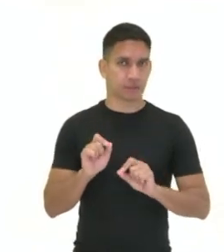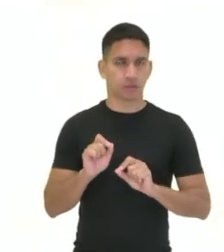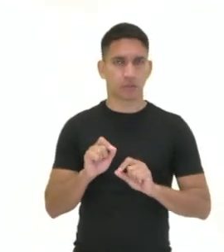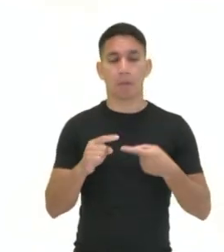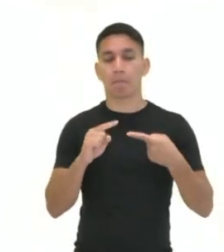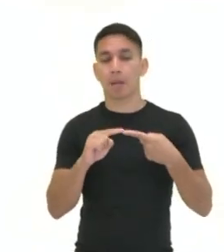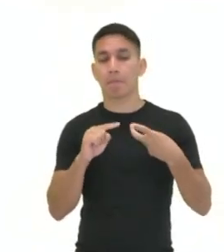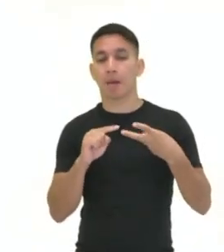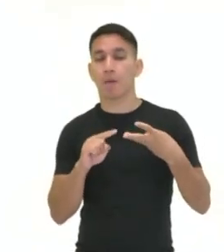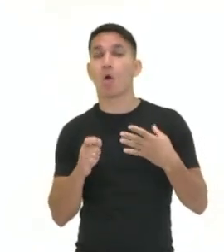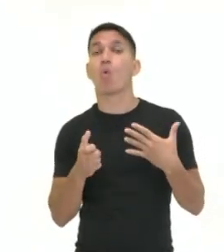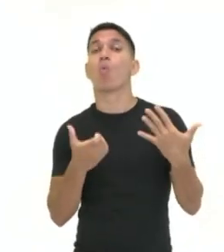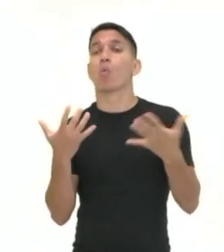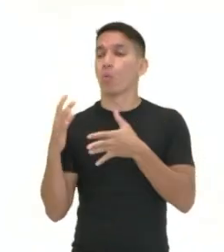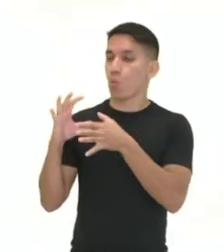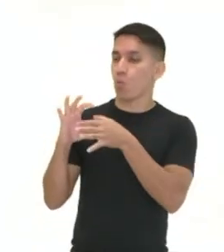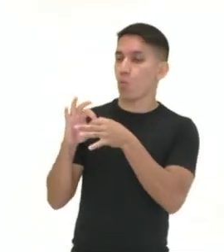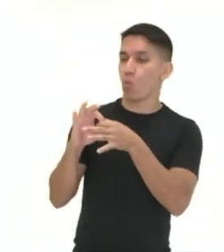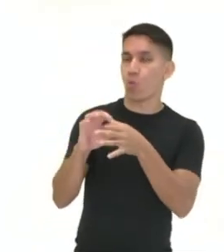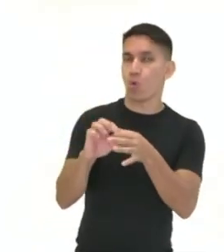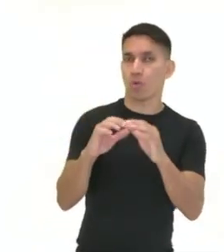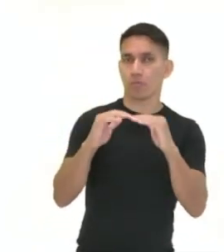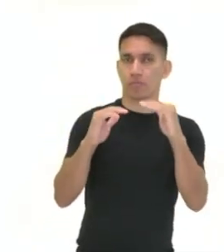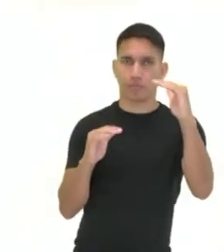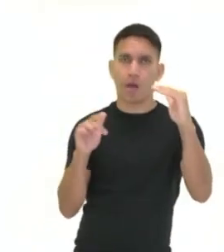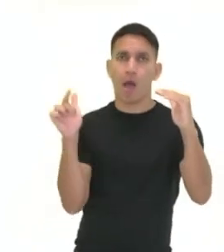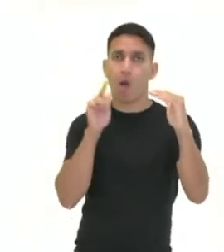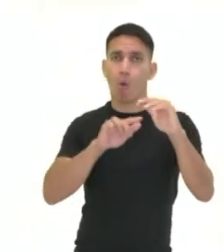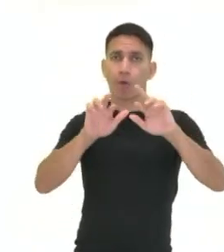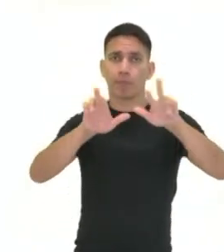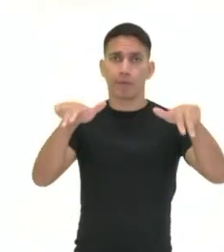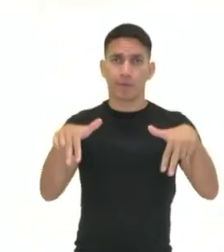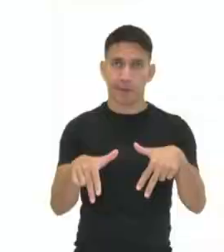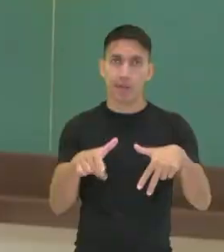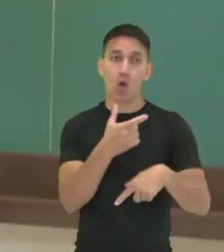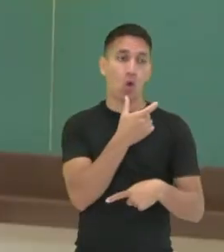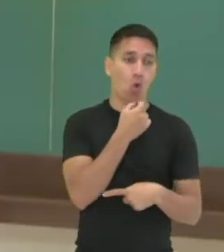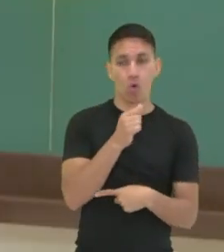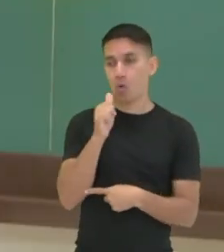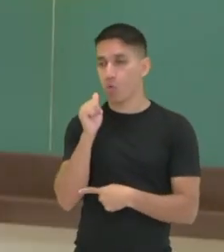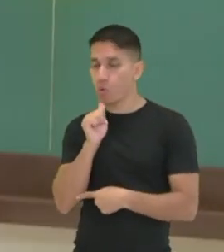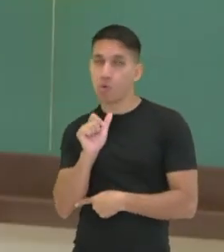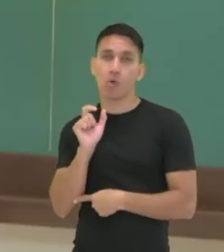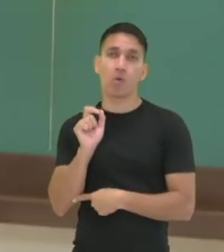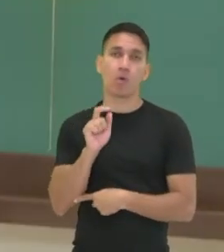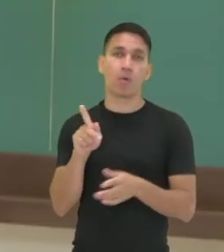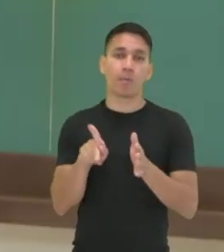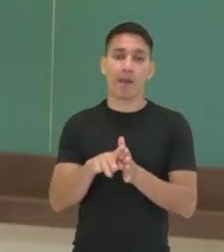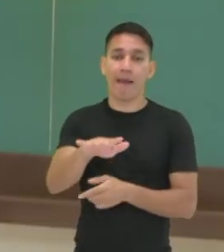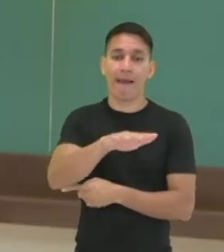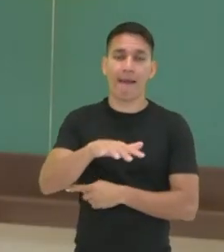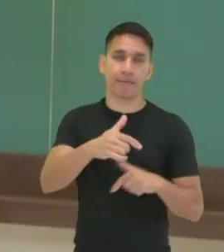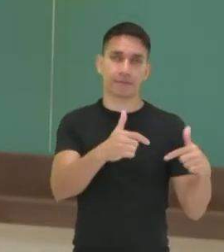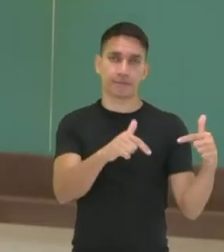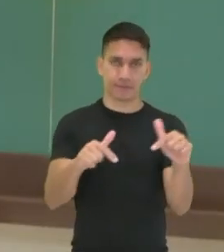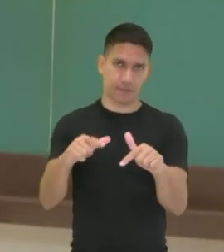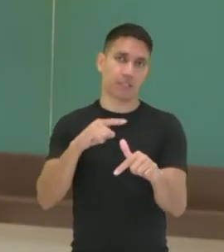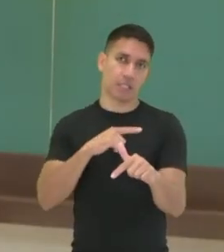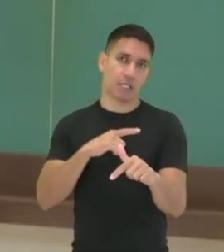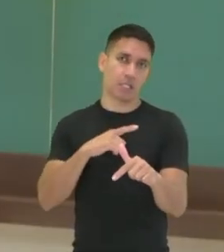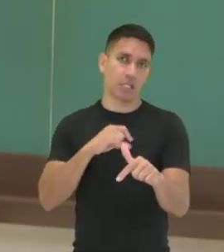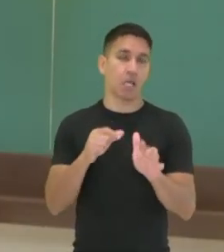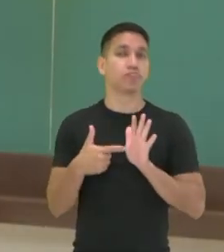indicar em quais contextos as desigualdades de gênero entre homens e mulheres no mercado de trabalho podem